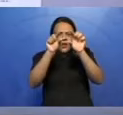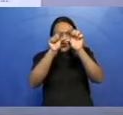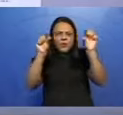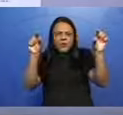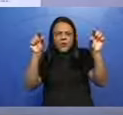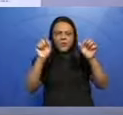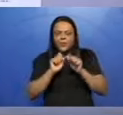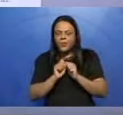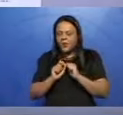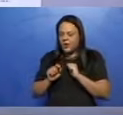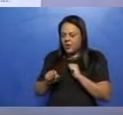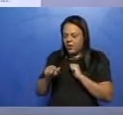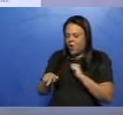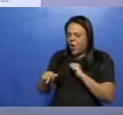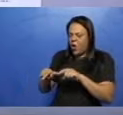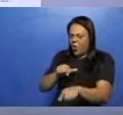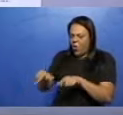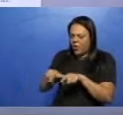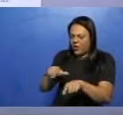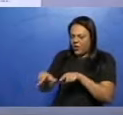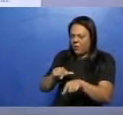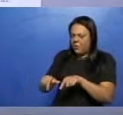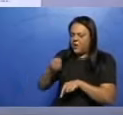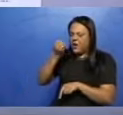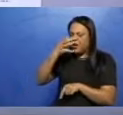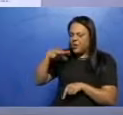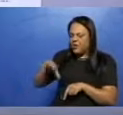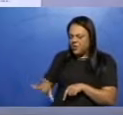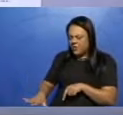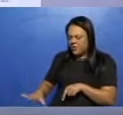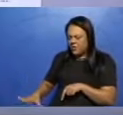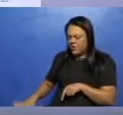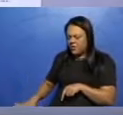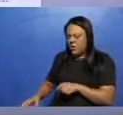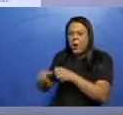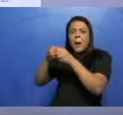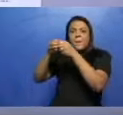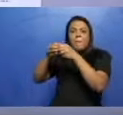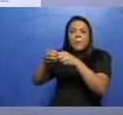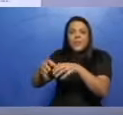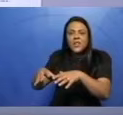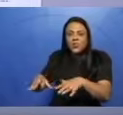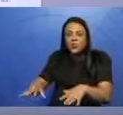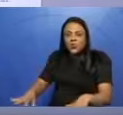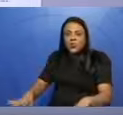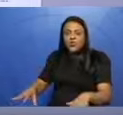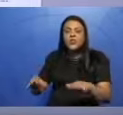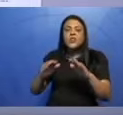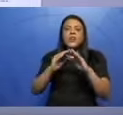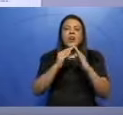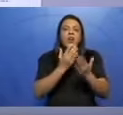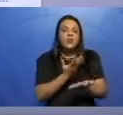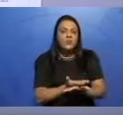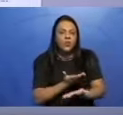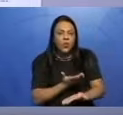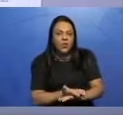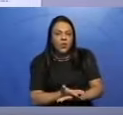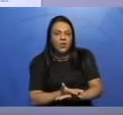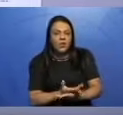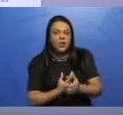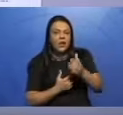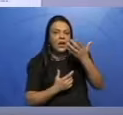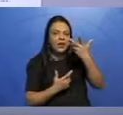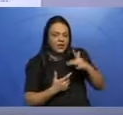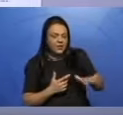quem? O trabalho infantil, prejudica a escolaridade e faz com que milhares de brasileiros, já em idade adequada,